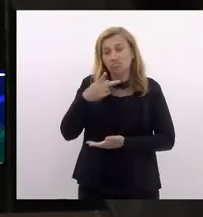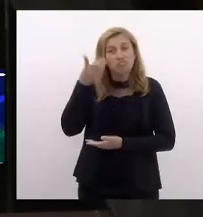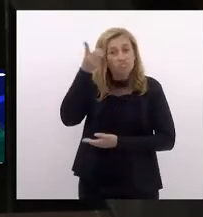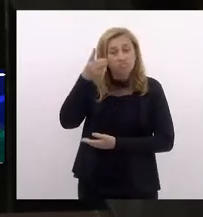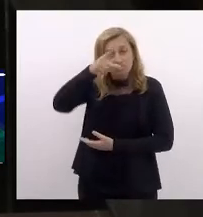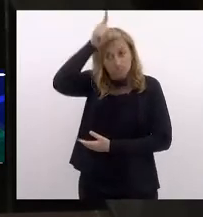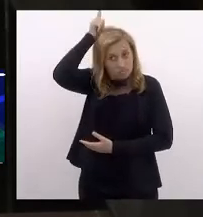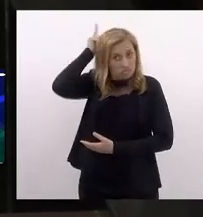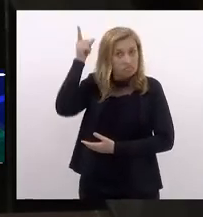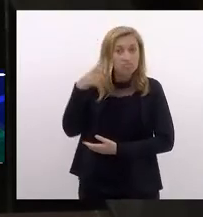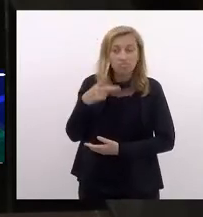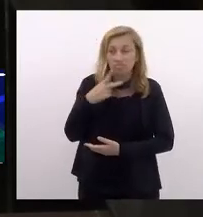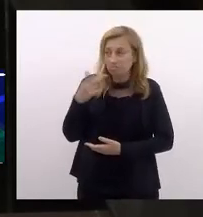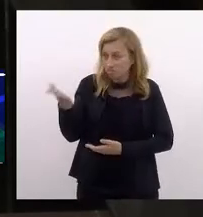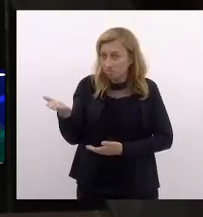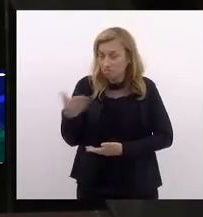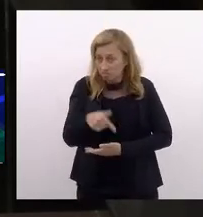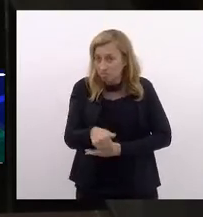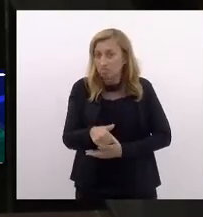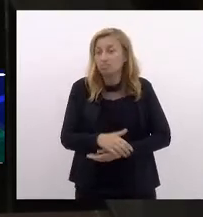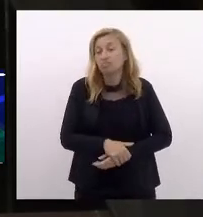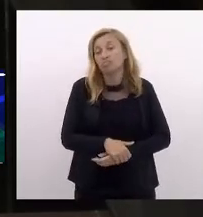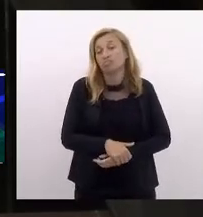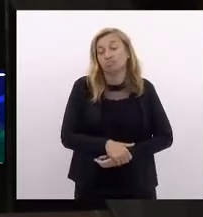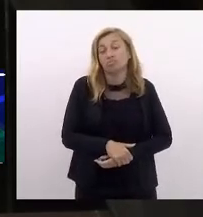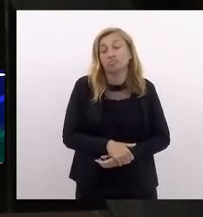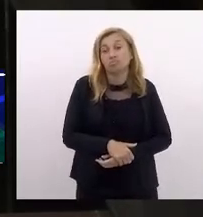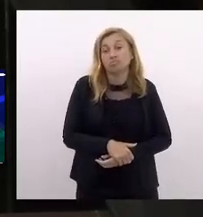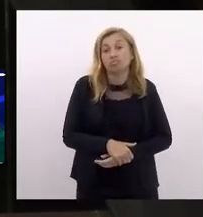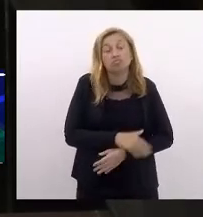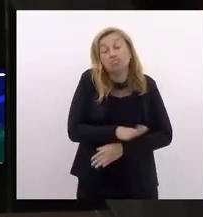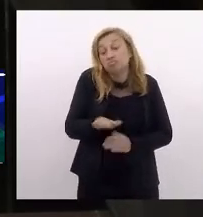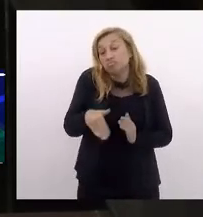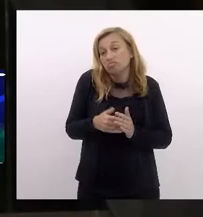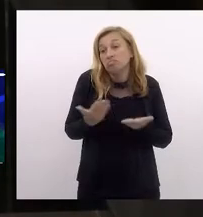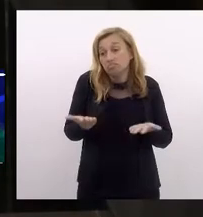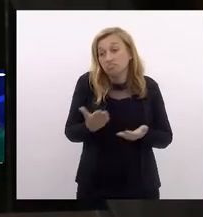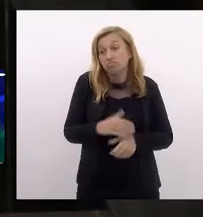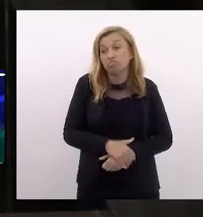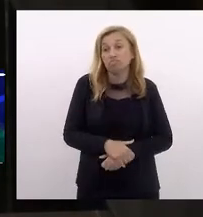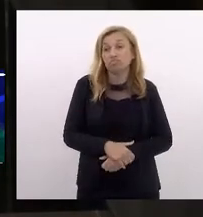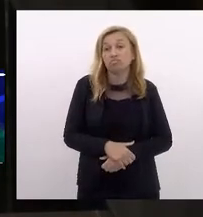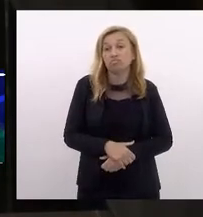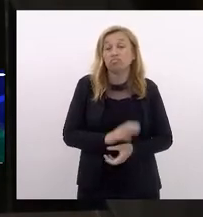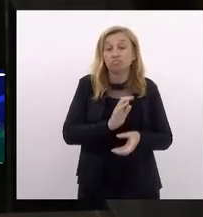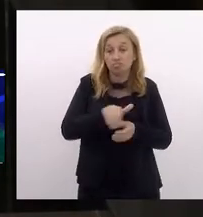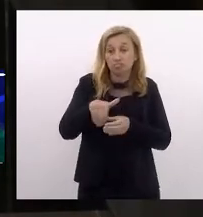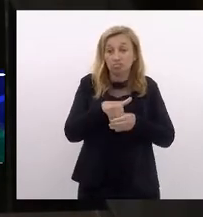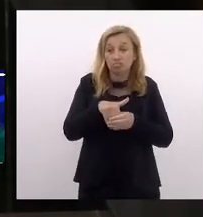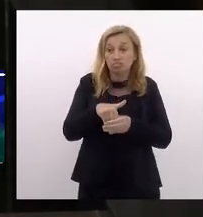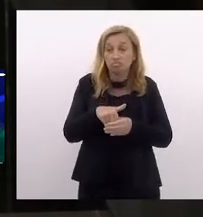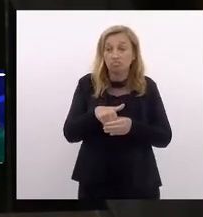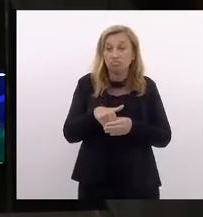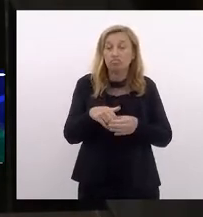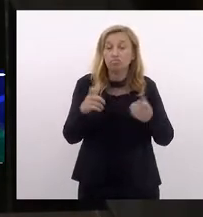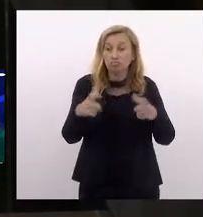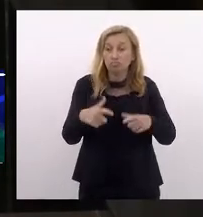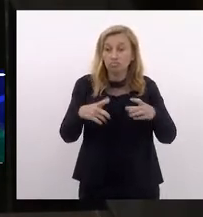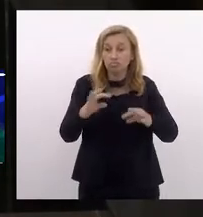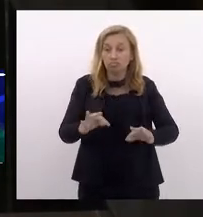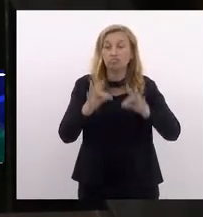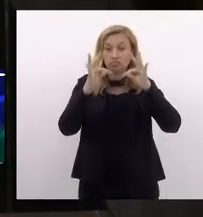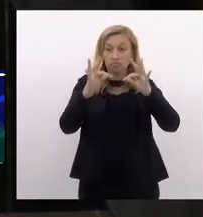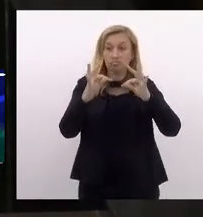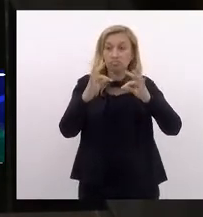disse o Deputado Luiz Paulo na sua intervenção aqui é todos os votantes naquele tempo nós pessoalmente o